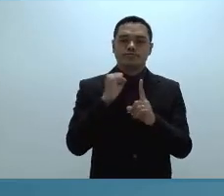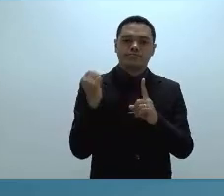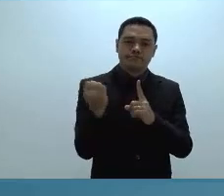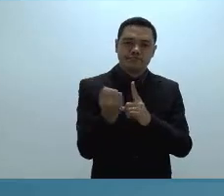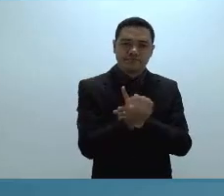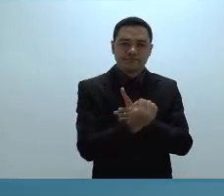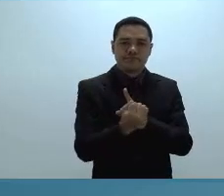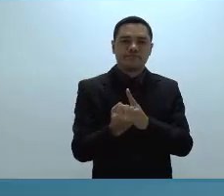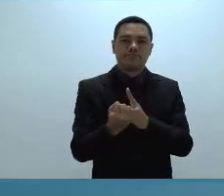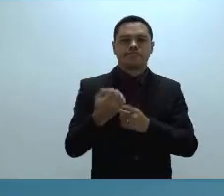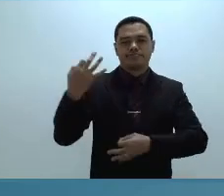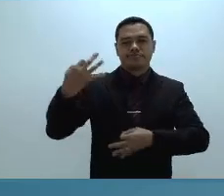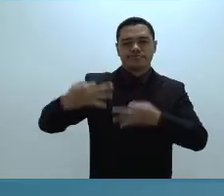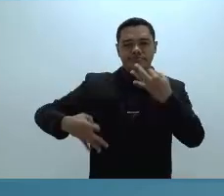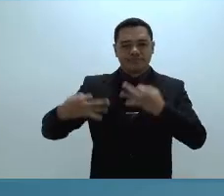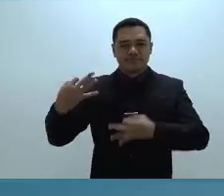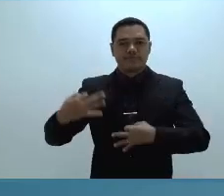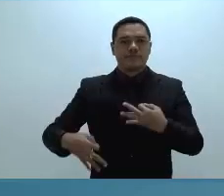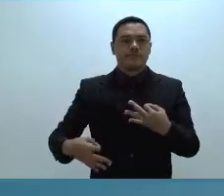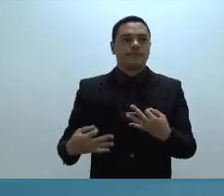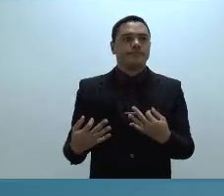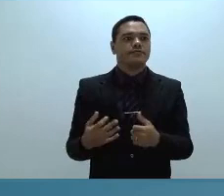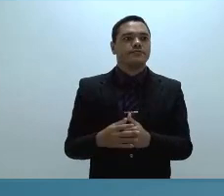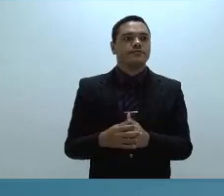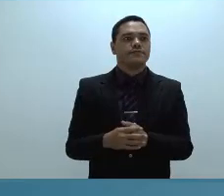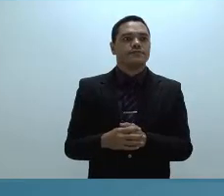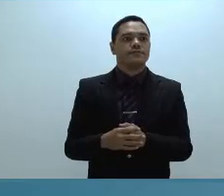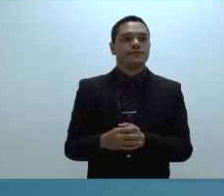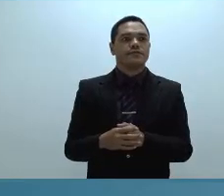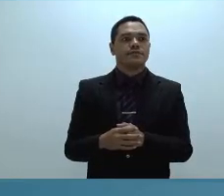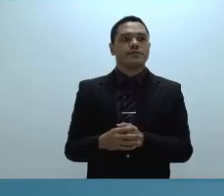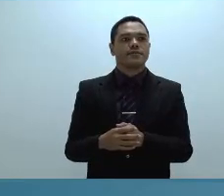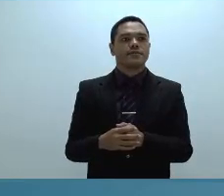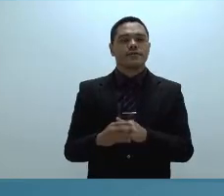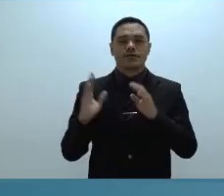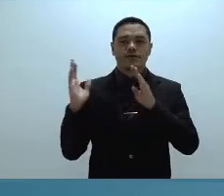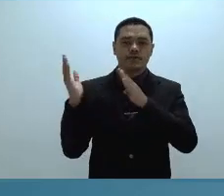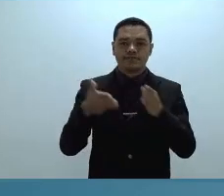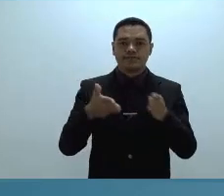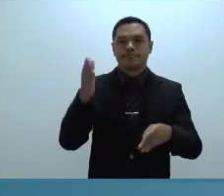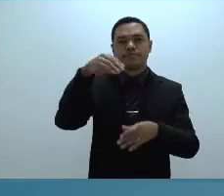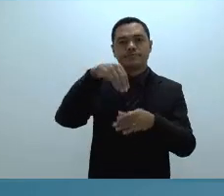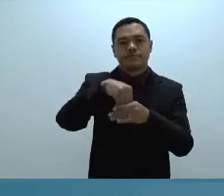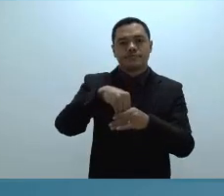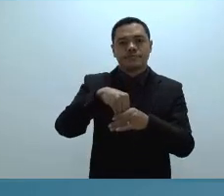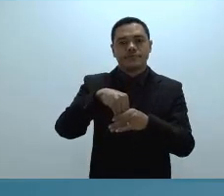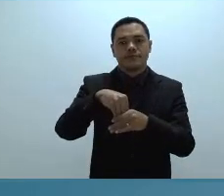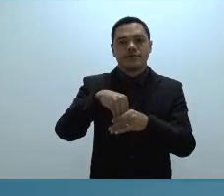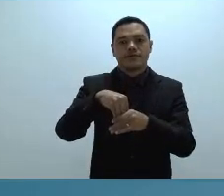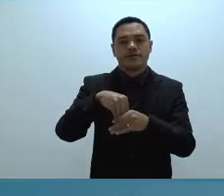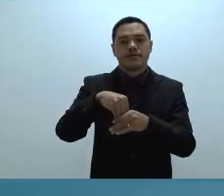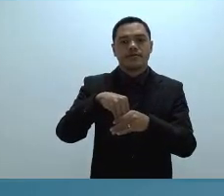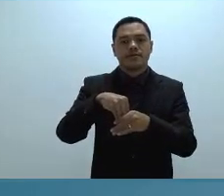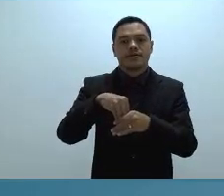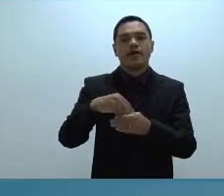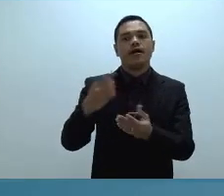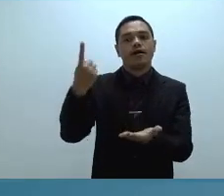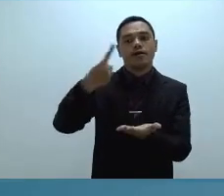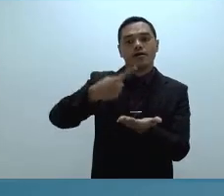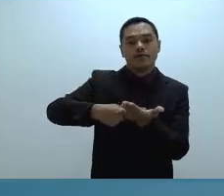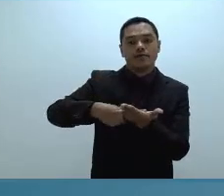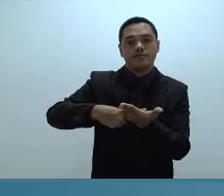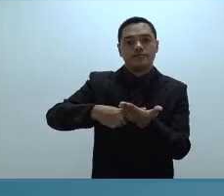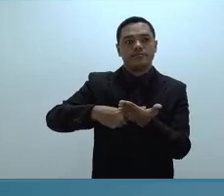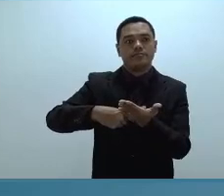recuperação judicial. A competência interna das turmas do STJ é fixada em razão da natureza da relação jurídica do curso do